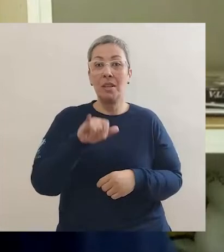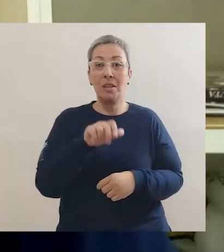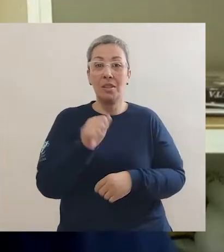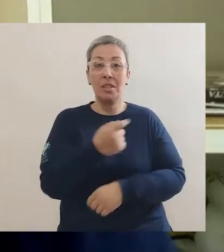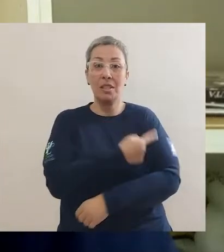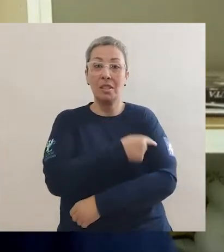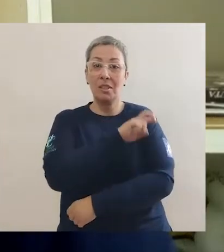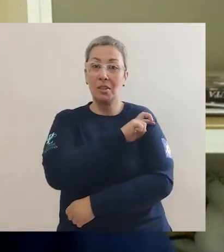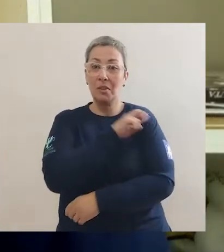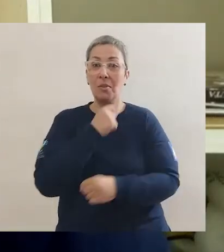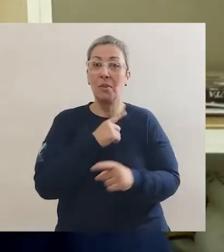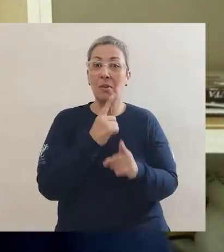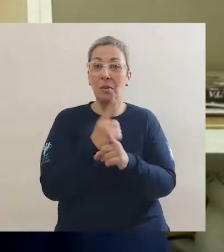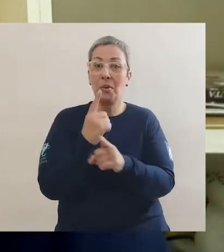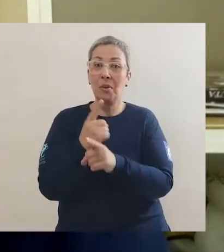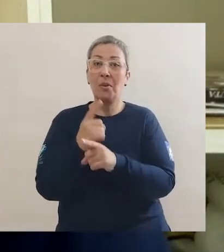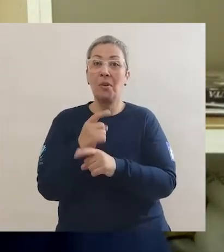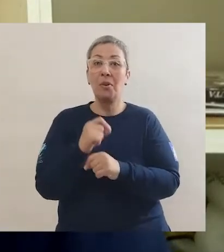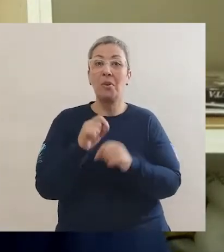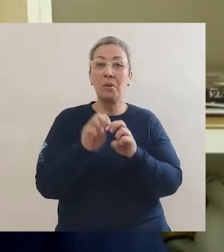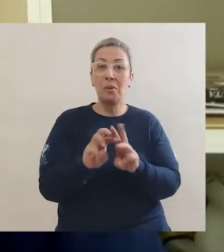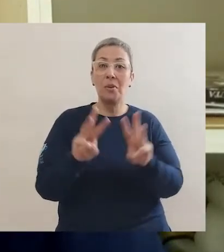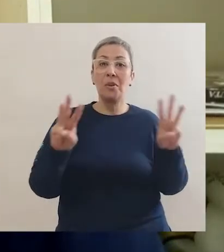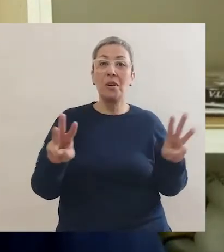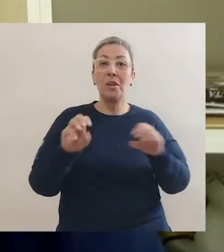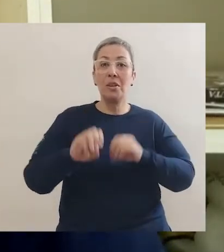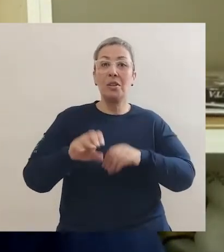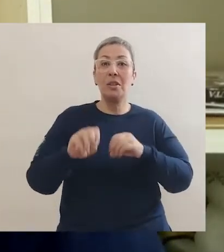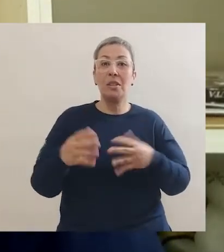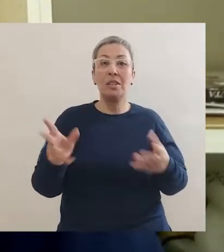faremos isso. O segundo colocado tem